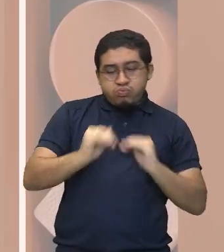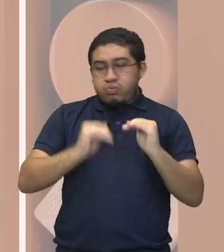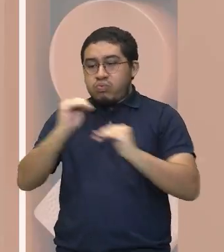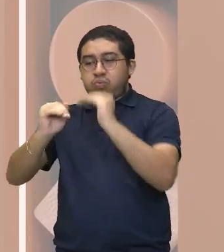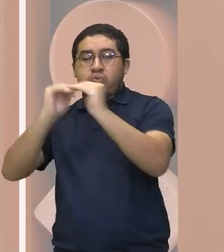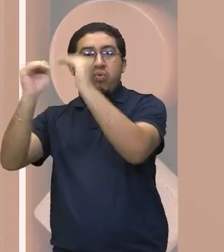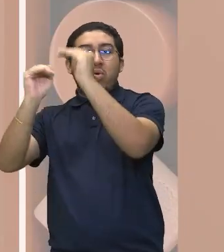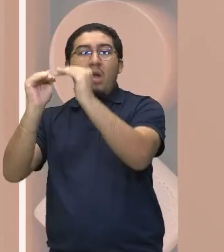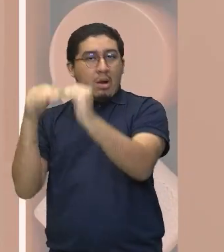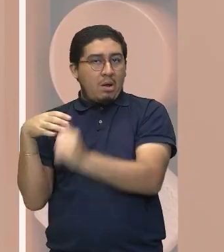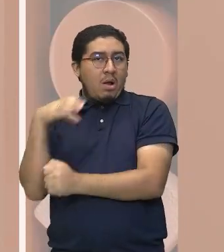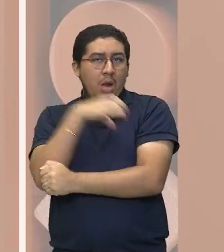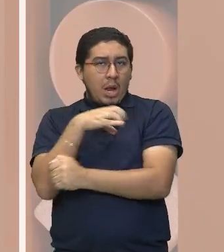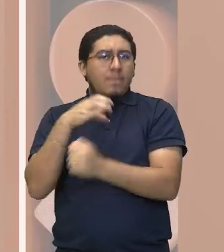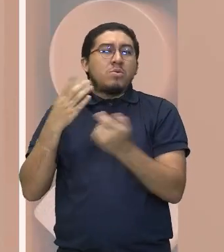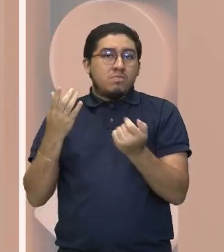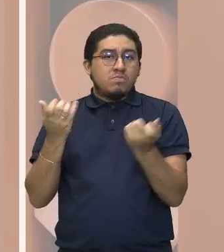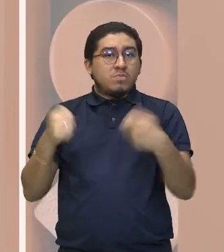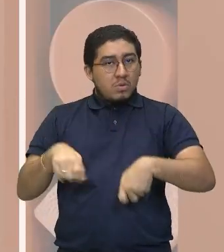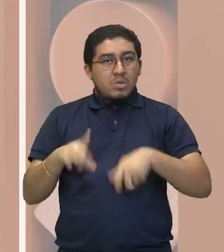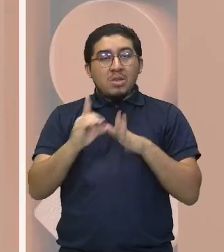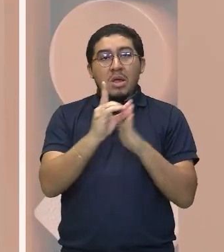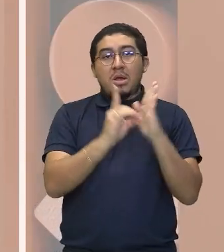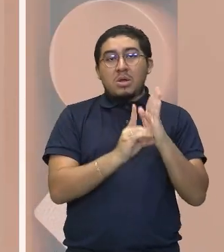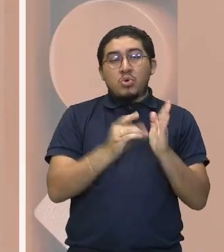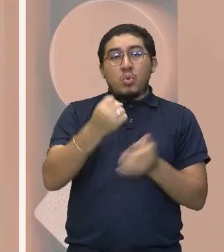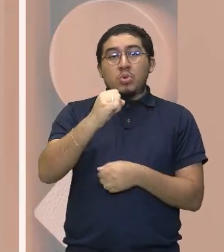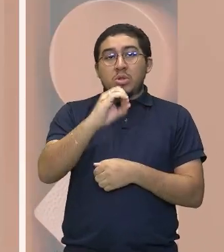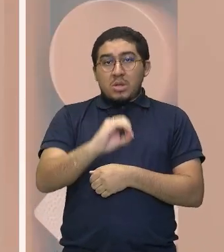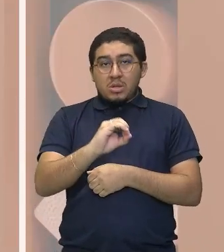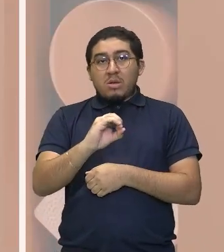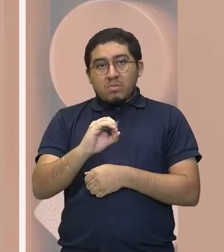mais fluida a partir dos anos 80